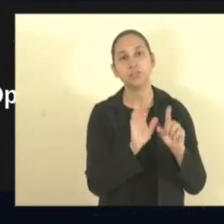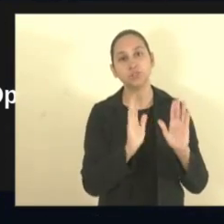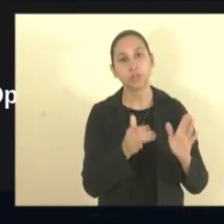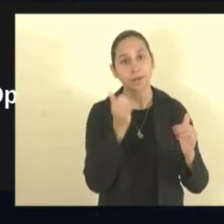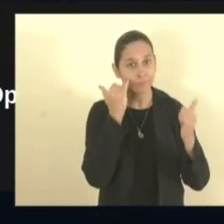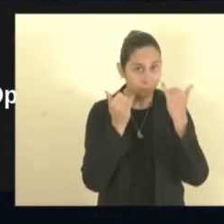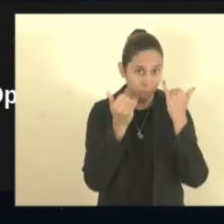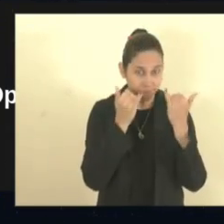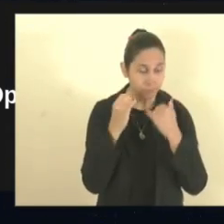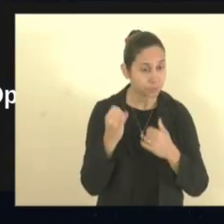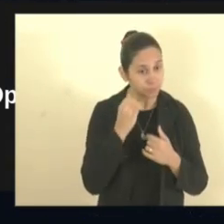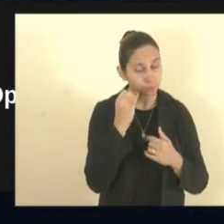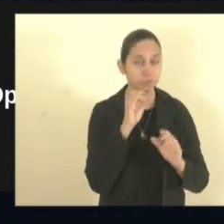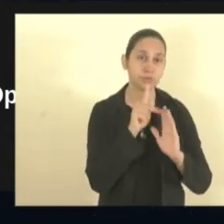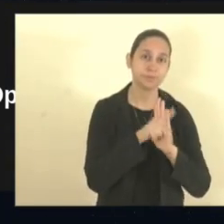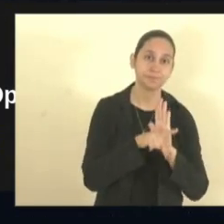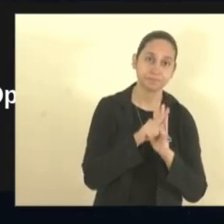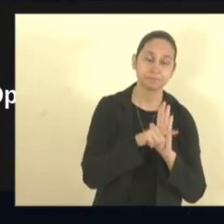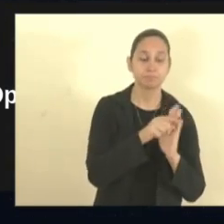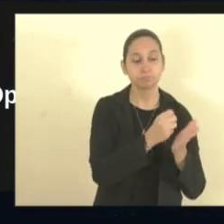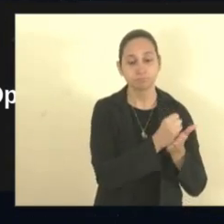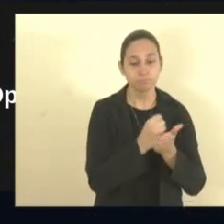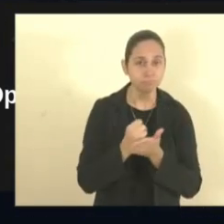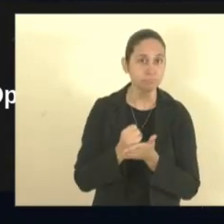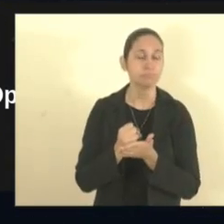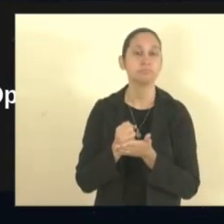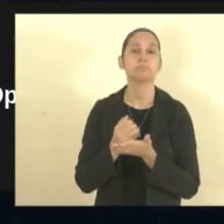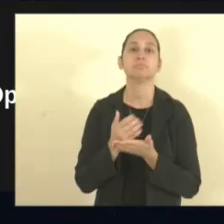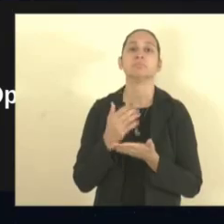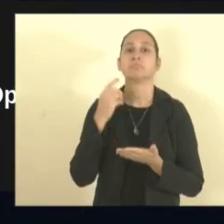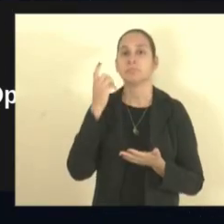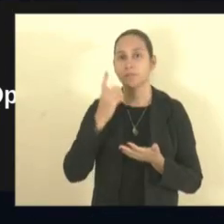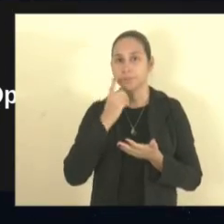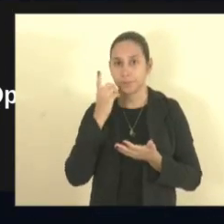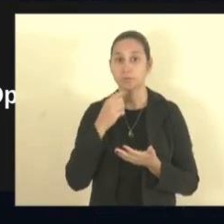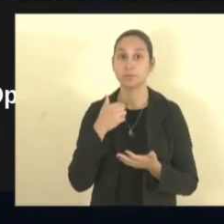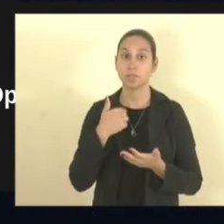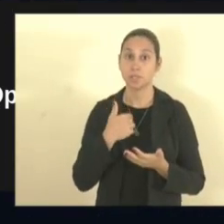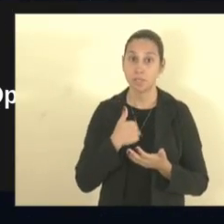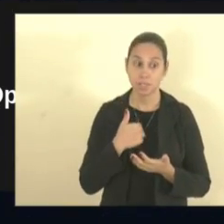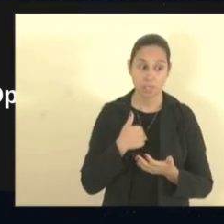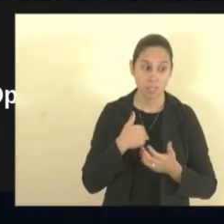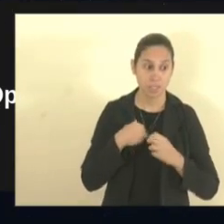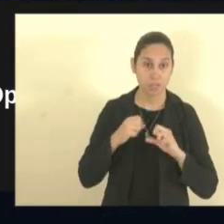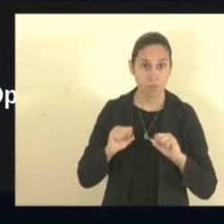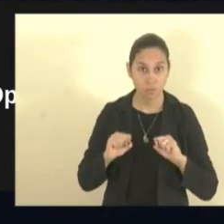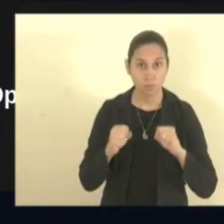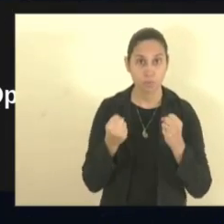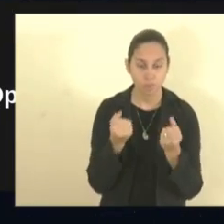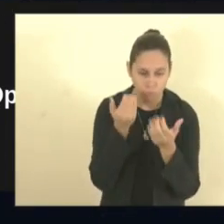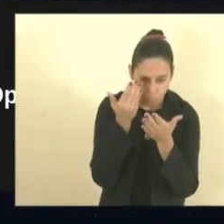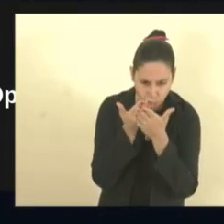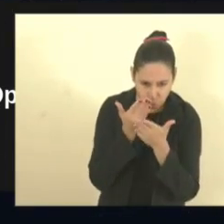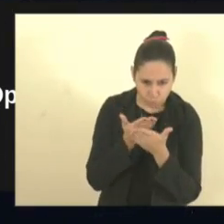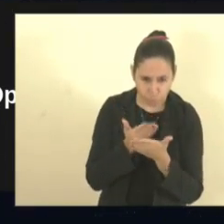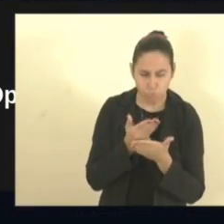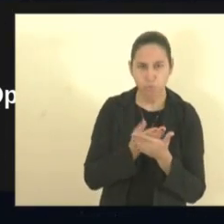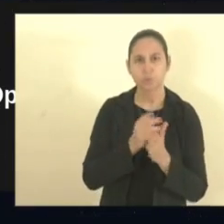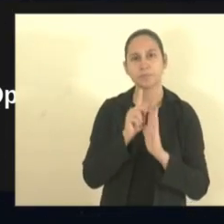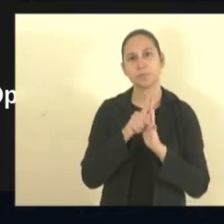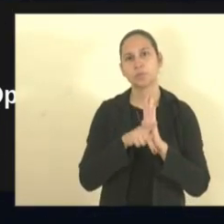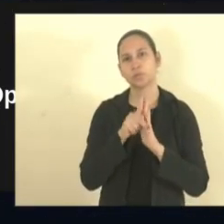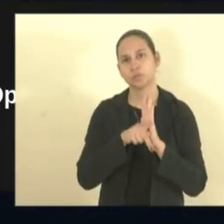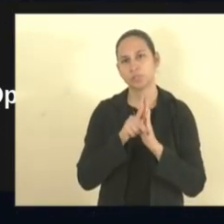comprovando a importância do projeto, solicitando o apoio dos colegas deputados. Eu me dedico a estudar todos os projetos, todos,